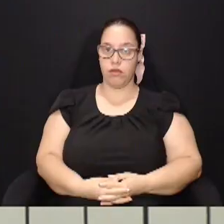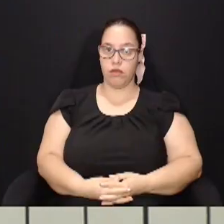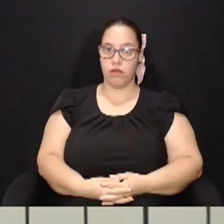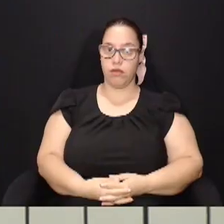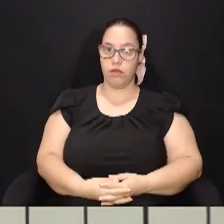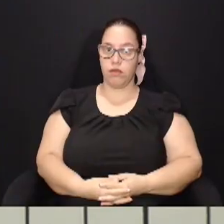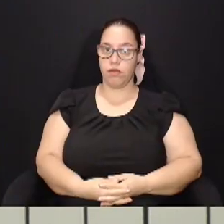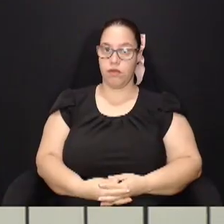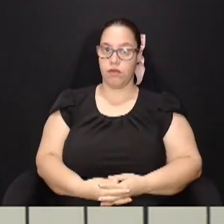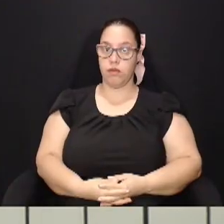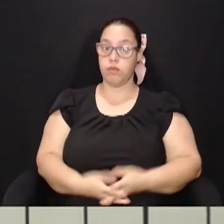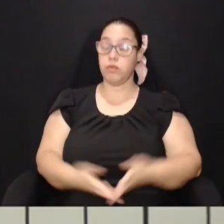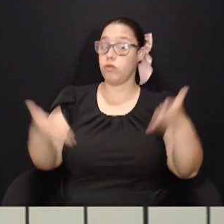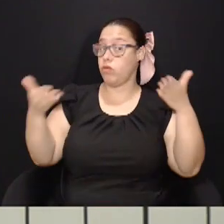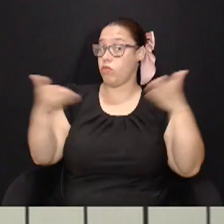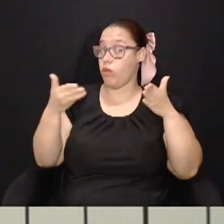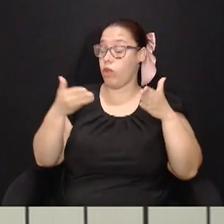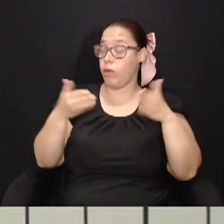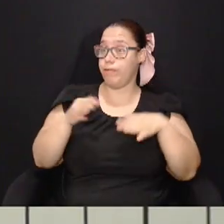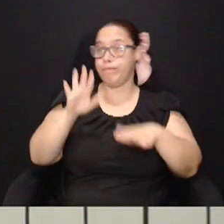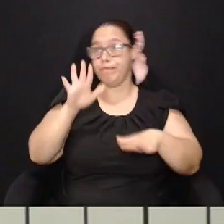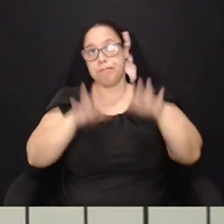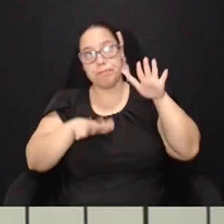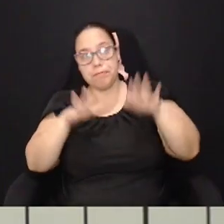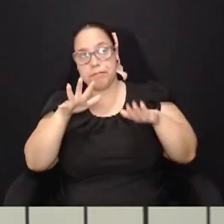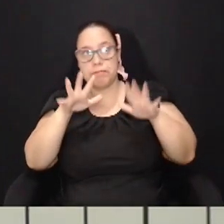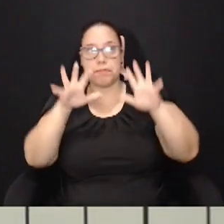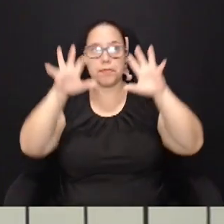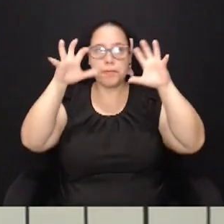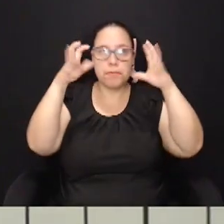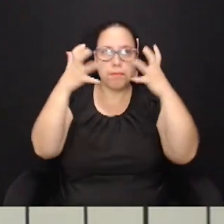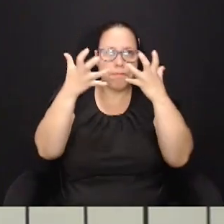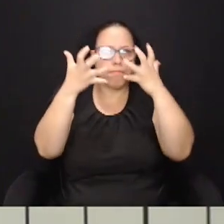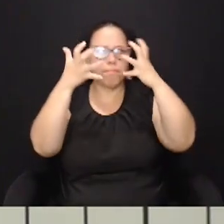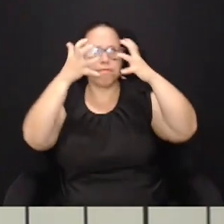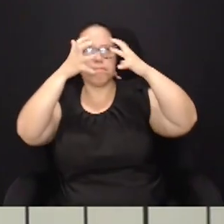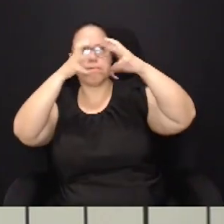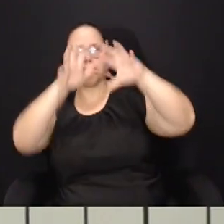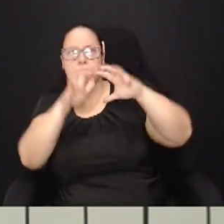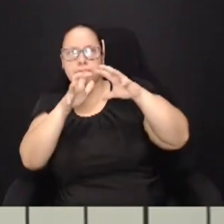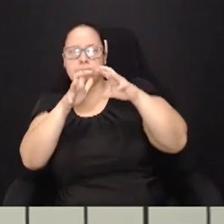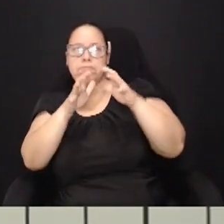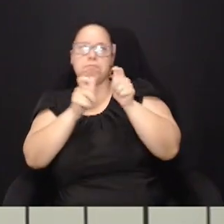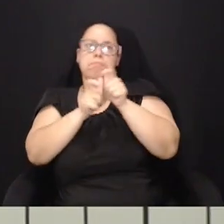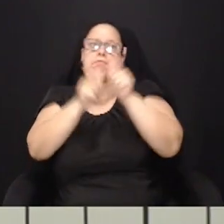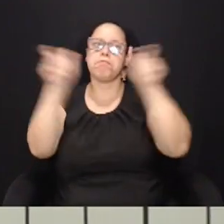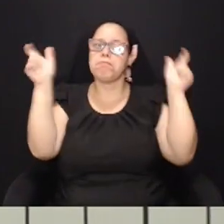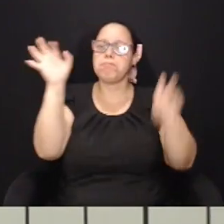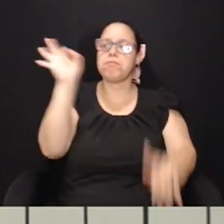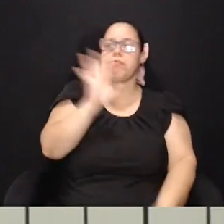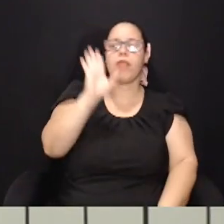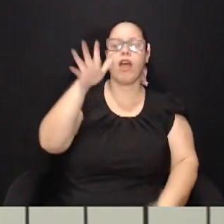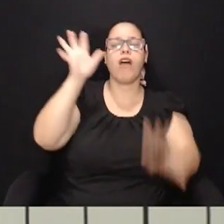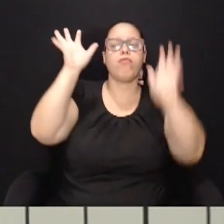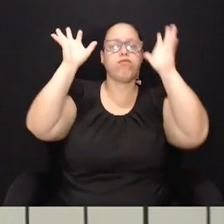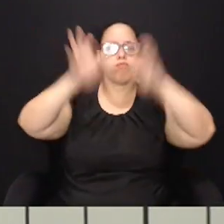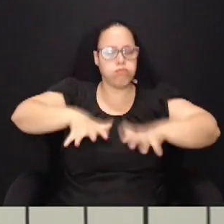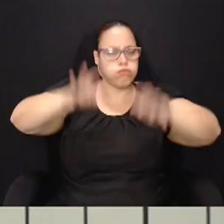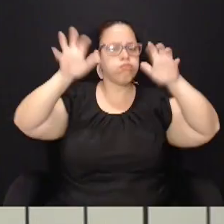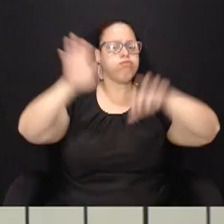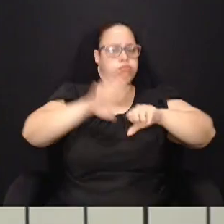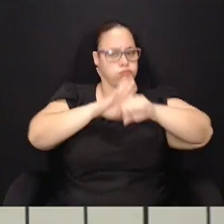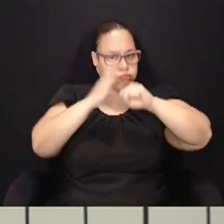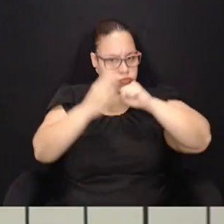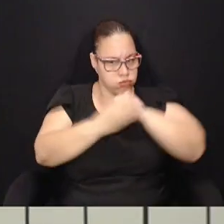Hoje o tempo ainda fica instável, né? Nebulosidade em alta, já choveu em muitos bairros de Campinas nesta